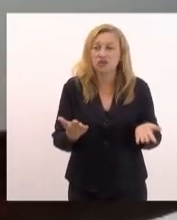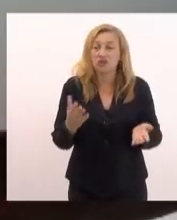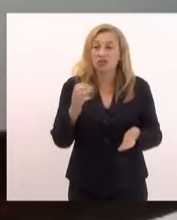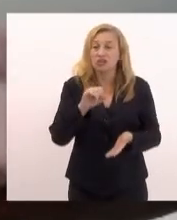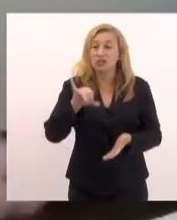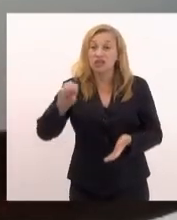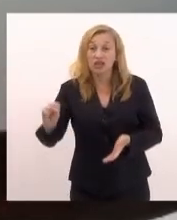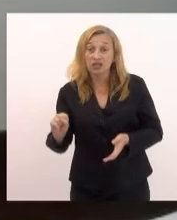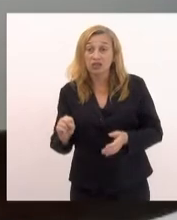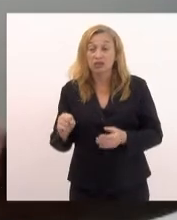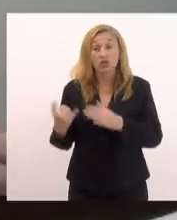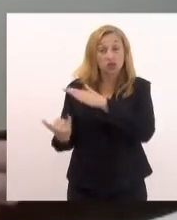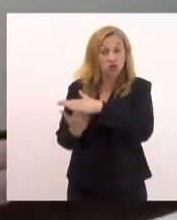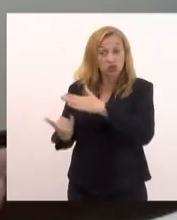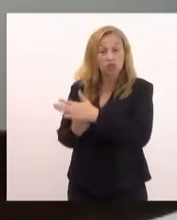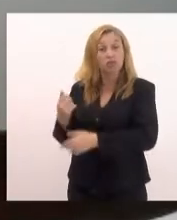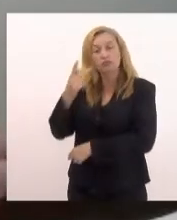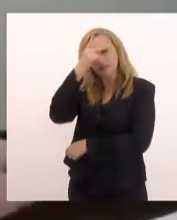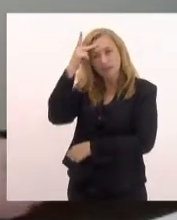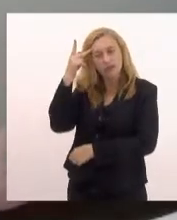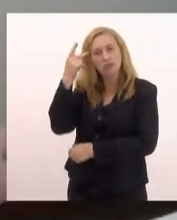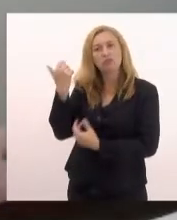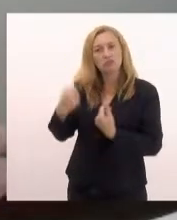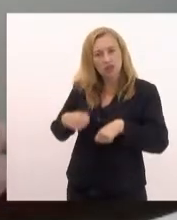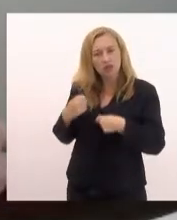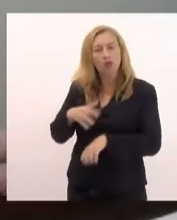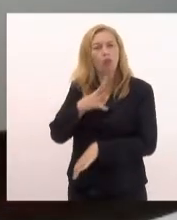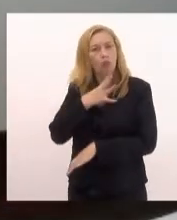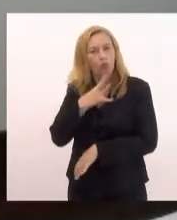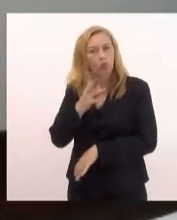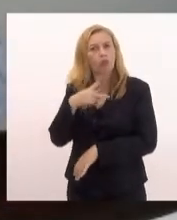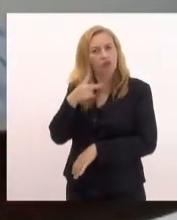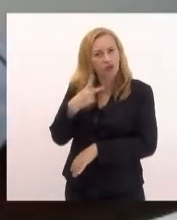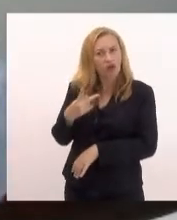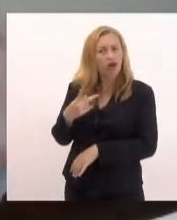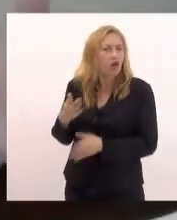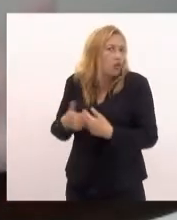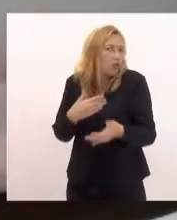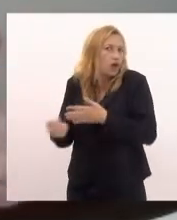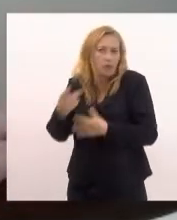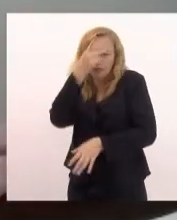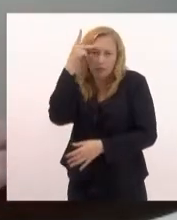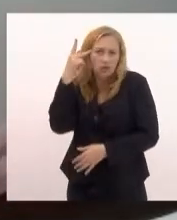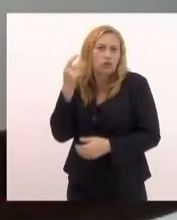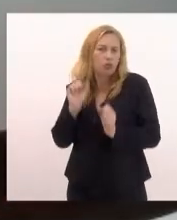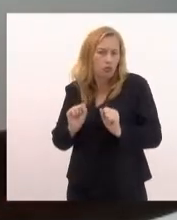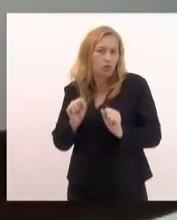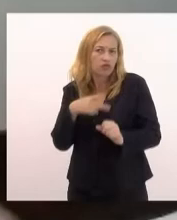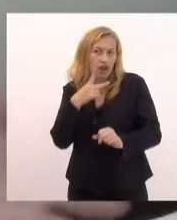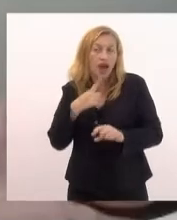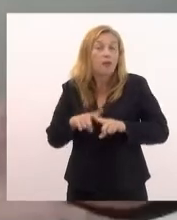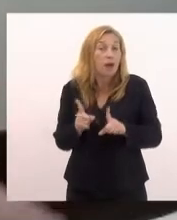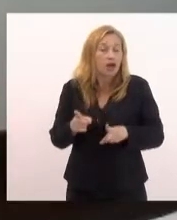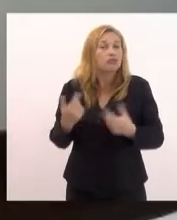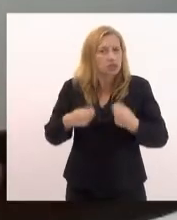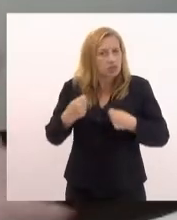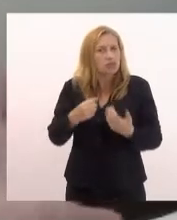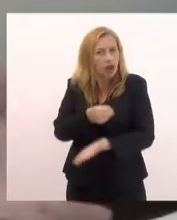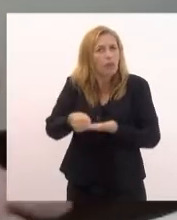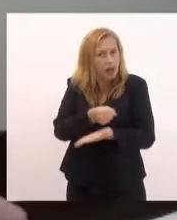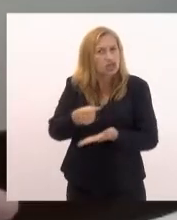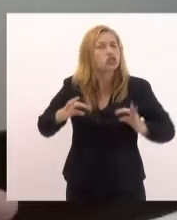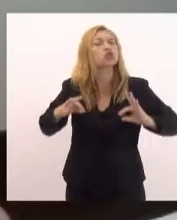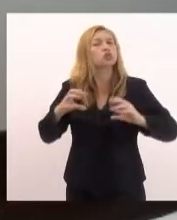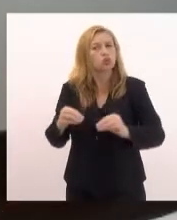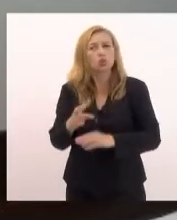que precisa, as pessoas precisam conhecer para debater, né? Sim, qualquer um pode fazer qualquer debate, por óbvio, mas é preciso ter fundamento, conhecer